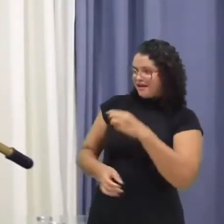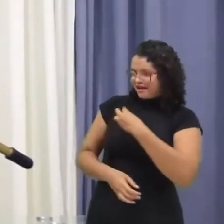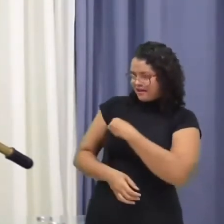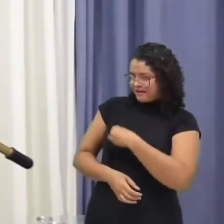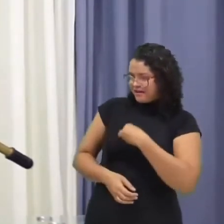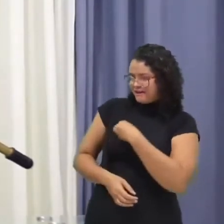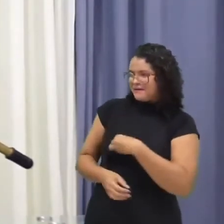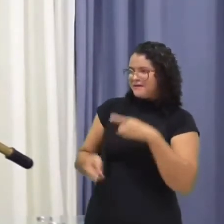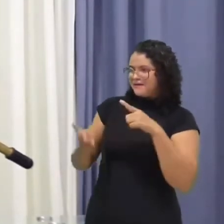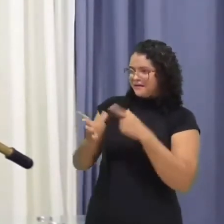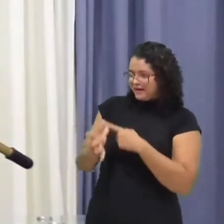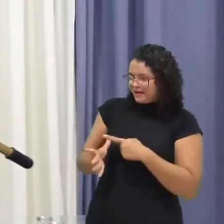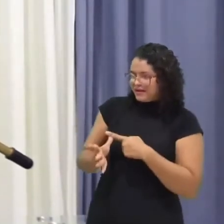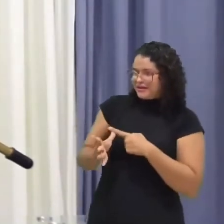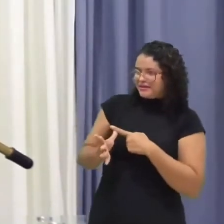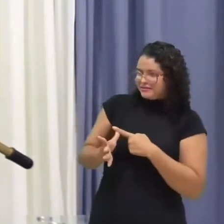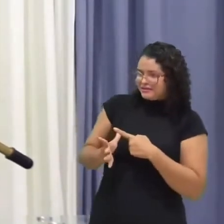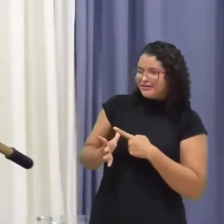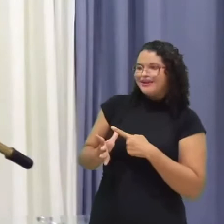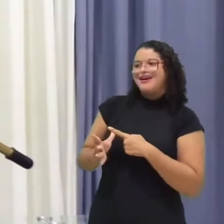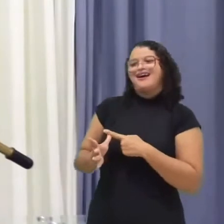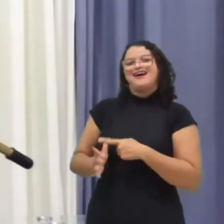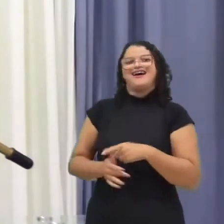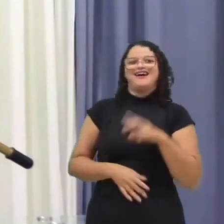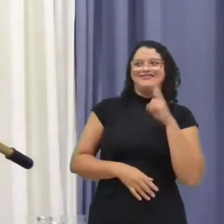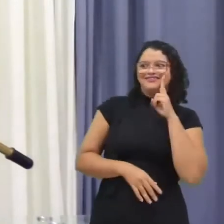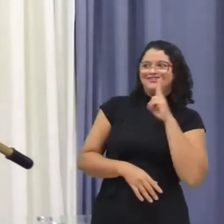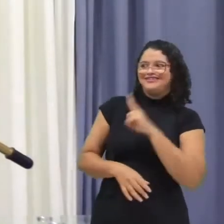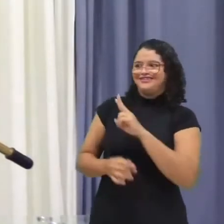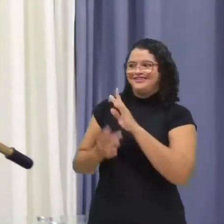Mateus. Na hora que você olhar Jesus,